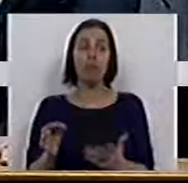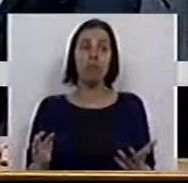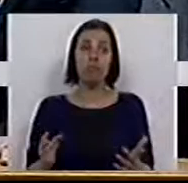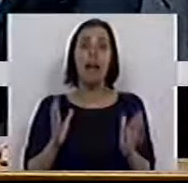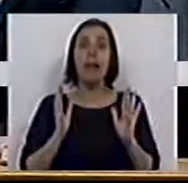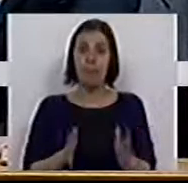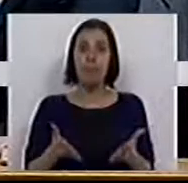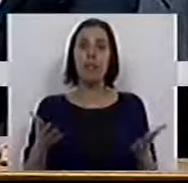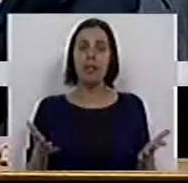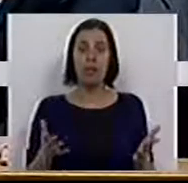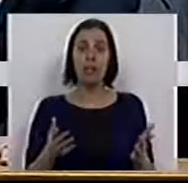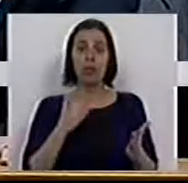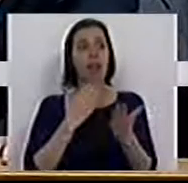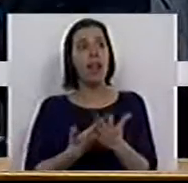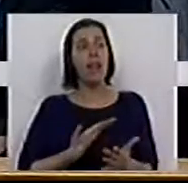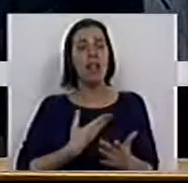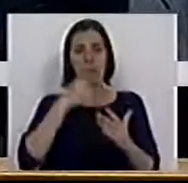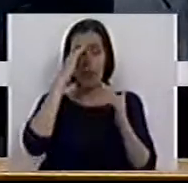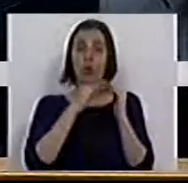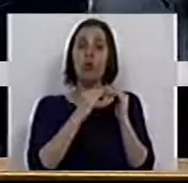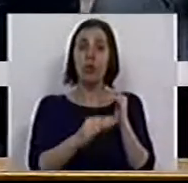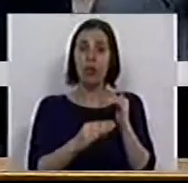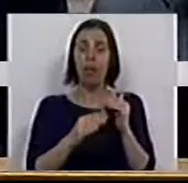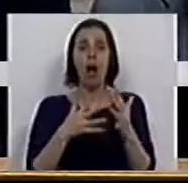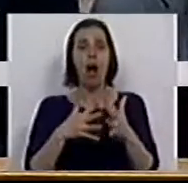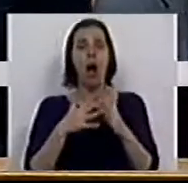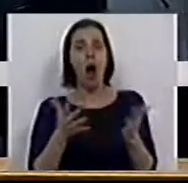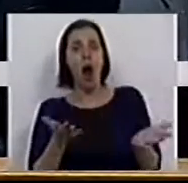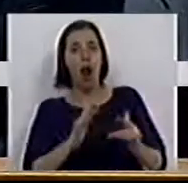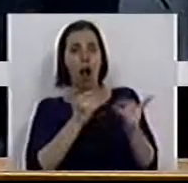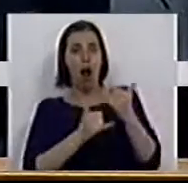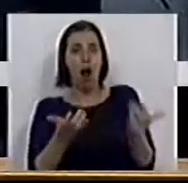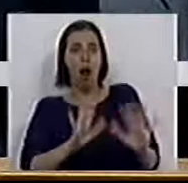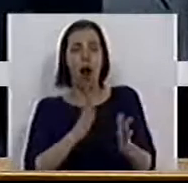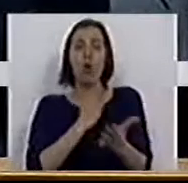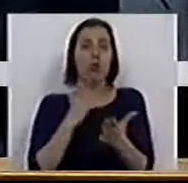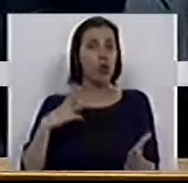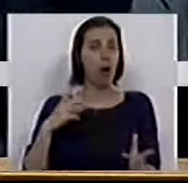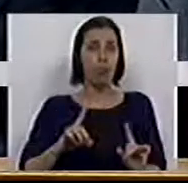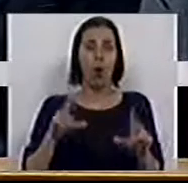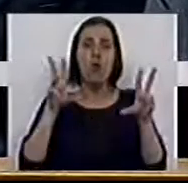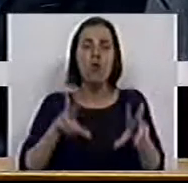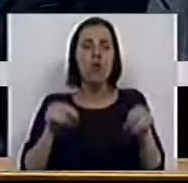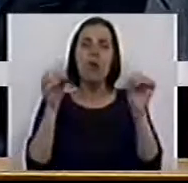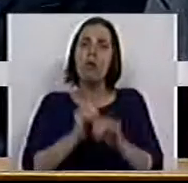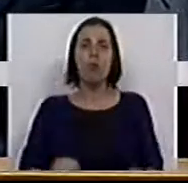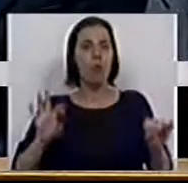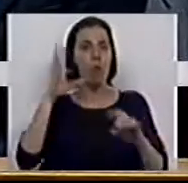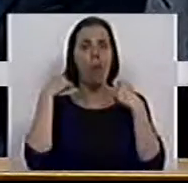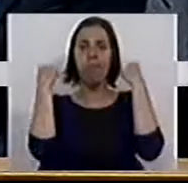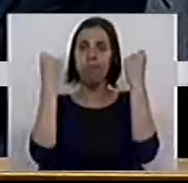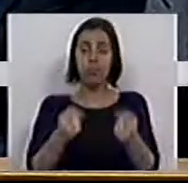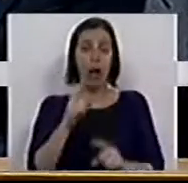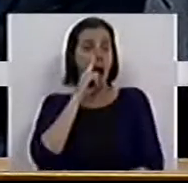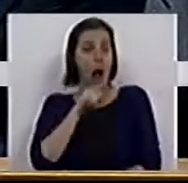seria preciso para tornar a dívida sustentável sem a reestruturar. Aliás, não é só em Portugal, é que nunca nenhum país conseguiu, nem